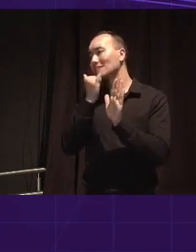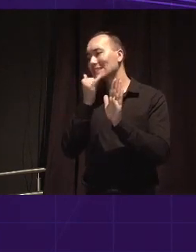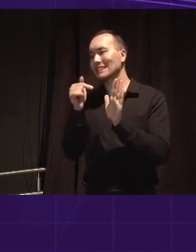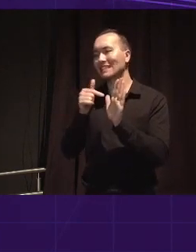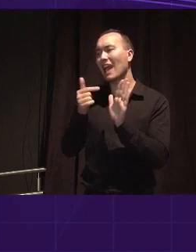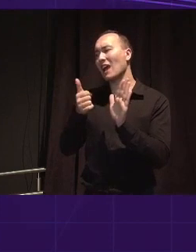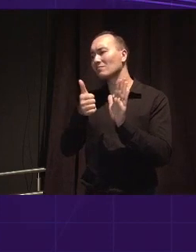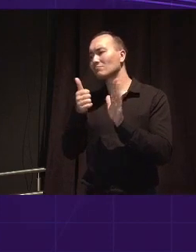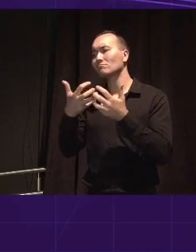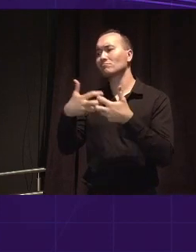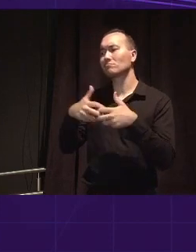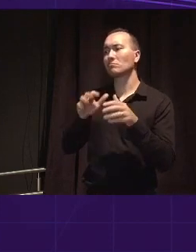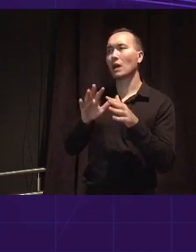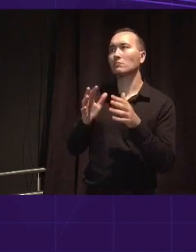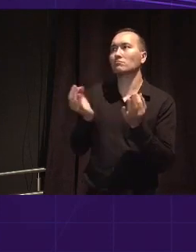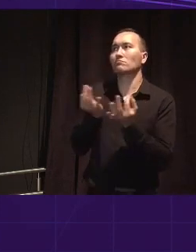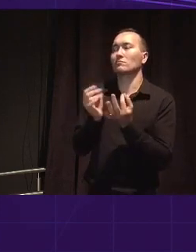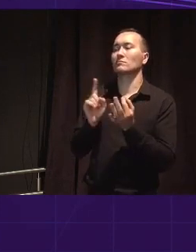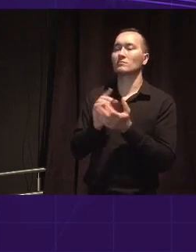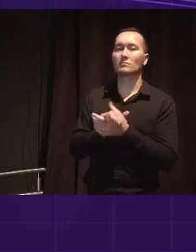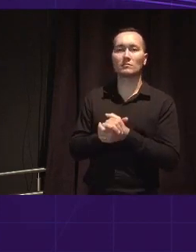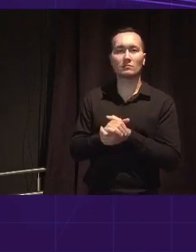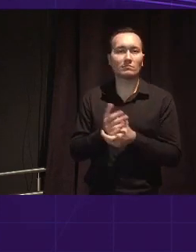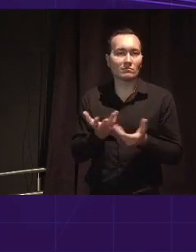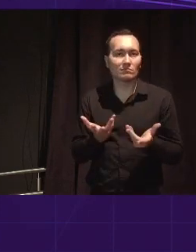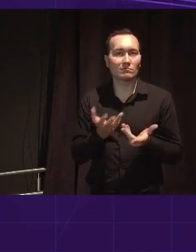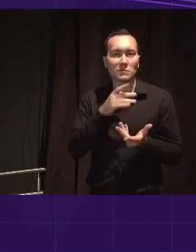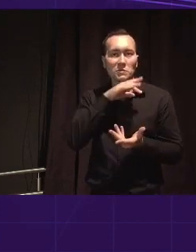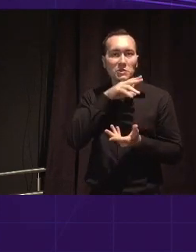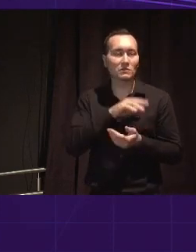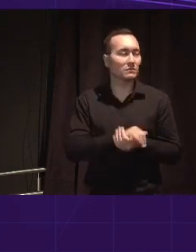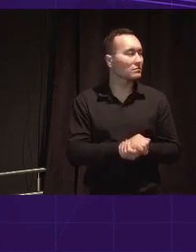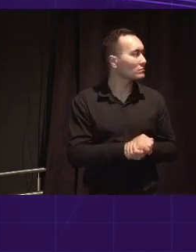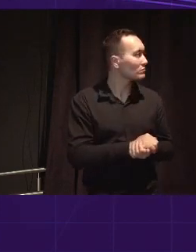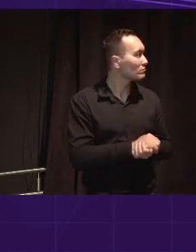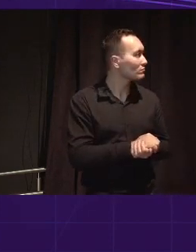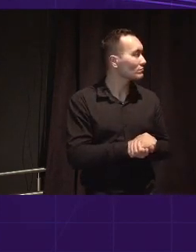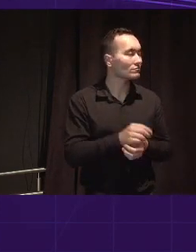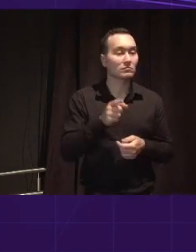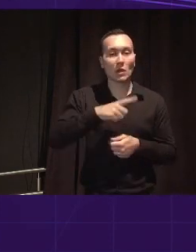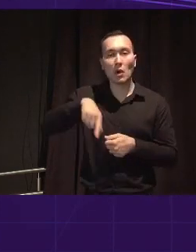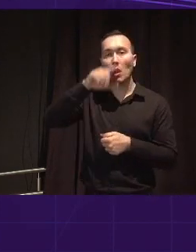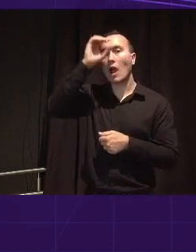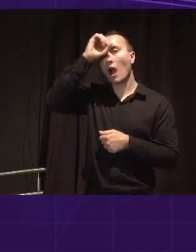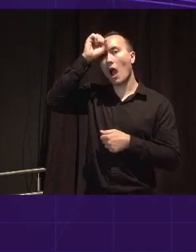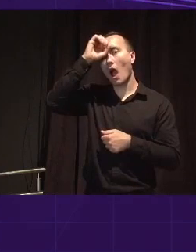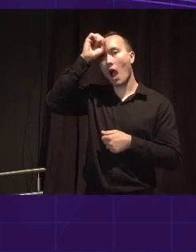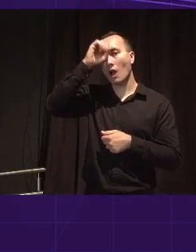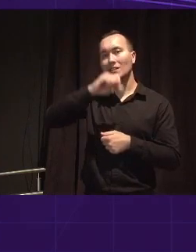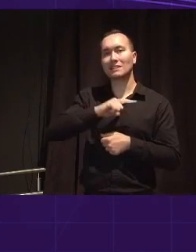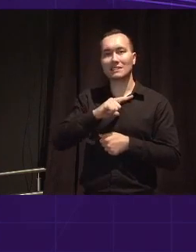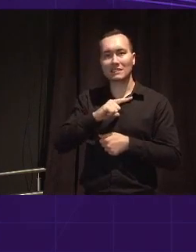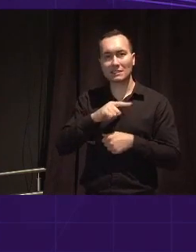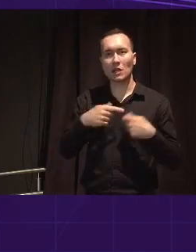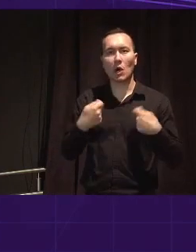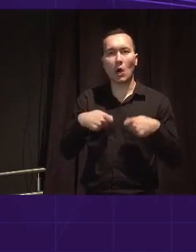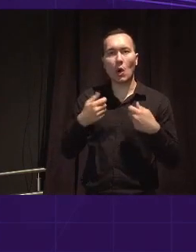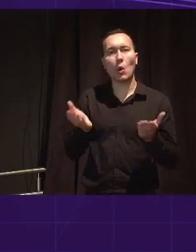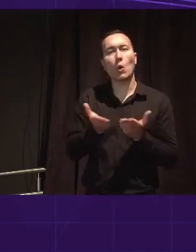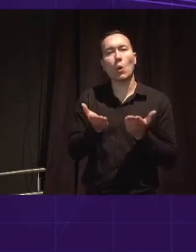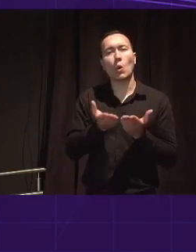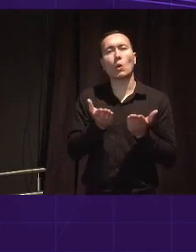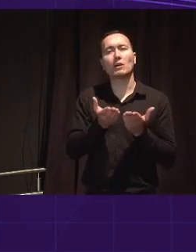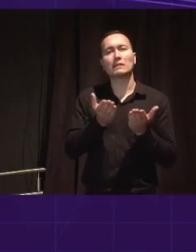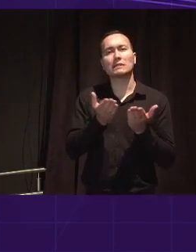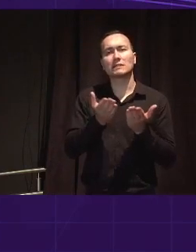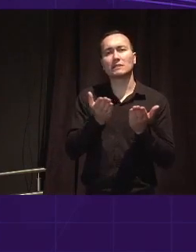também a gente está aprendendo muito a dizer não, a definir o que merece realmente atenção, né? Porque a gente chega ao fim